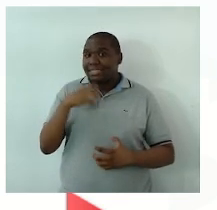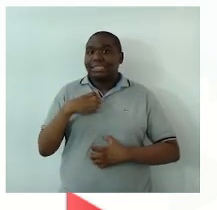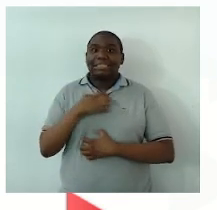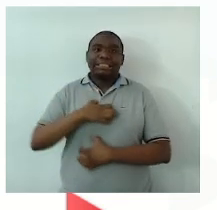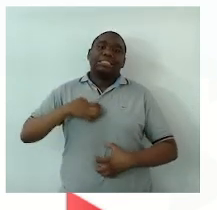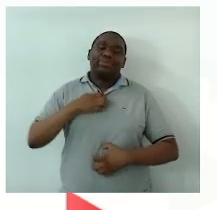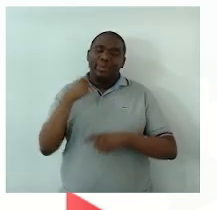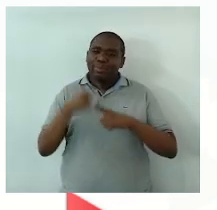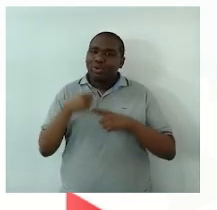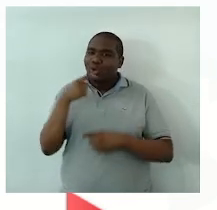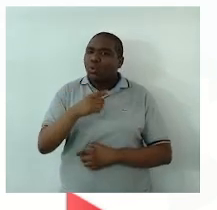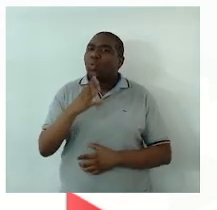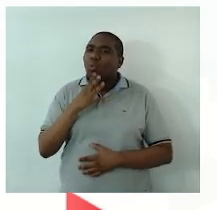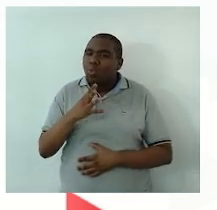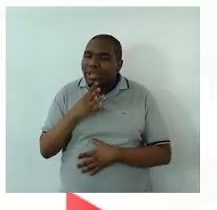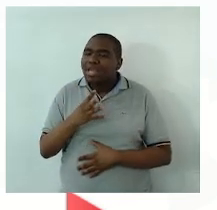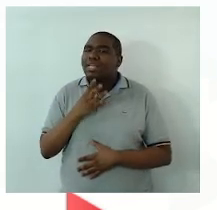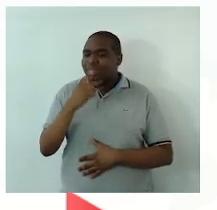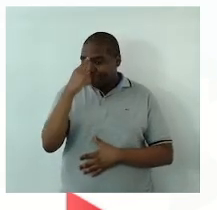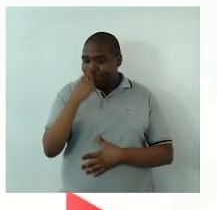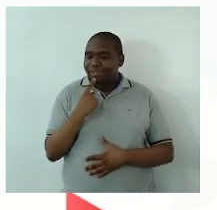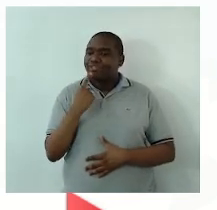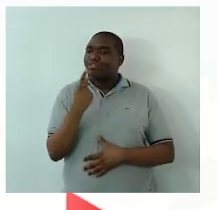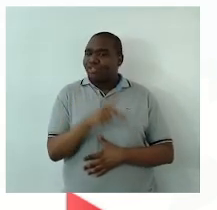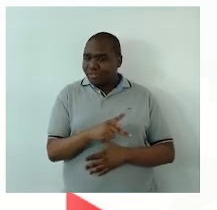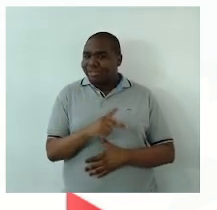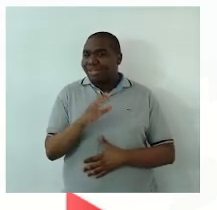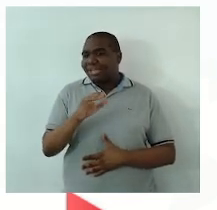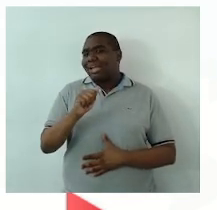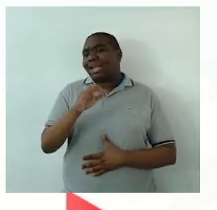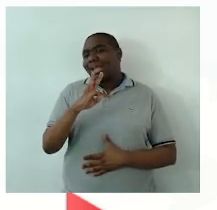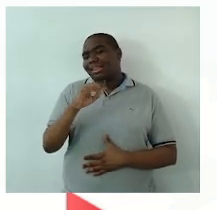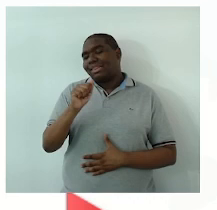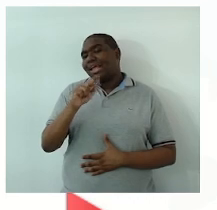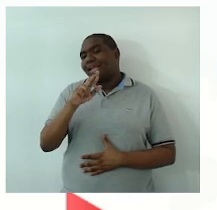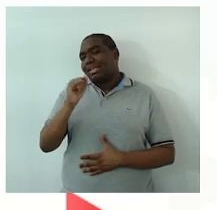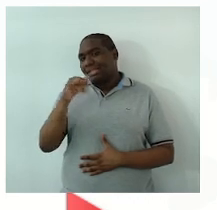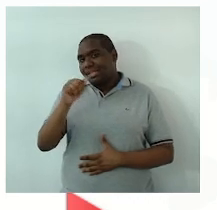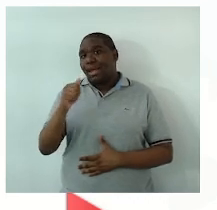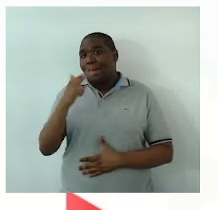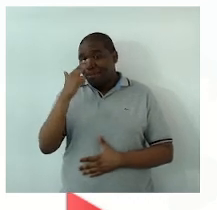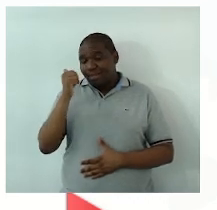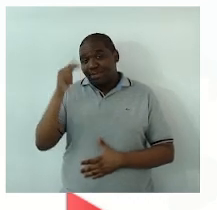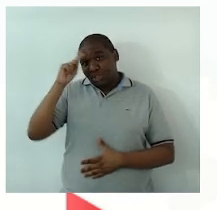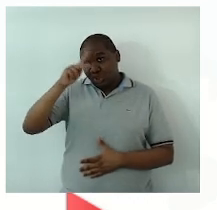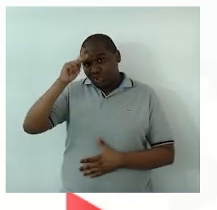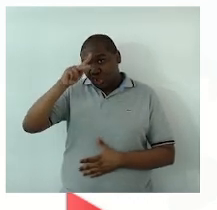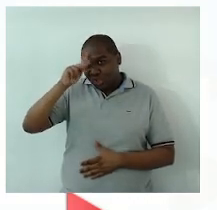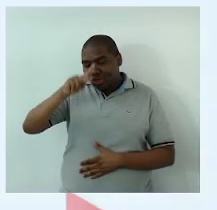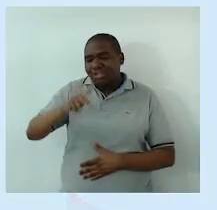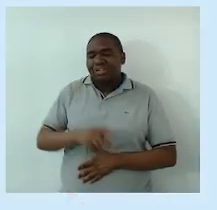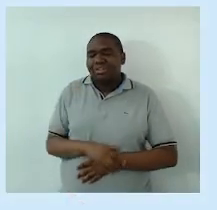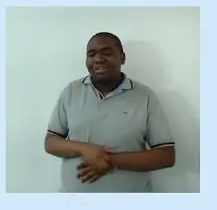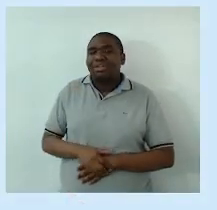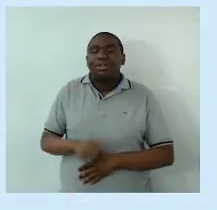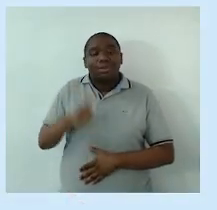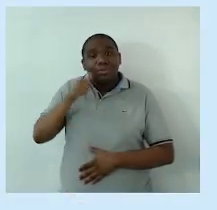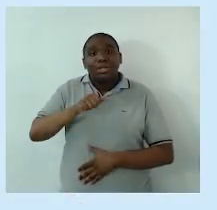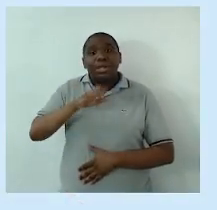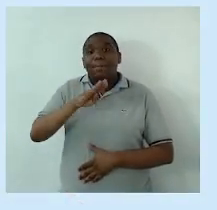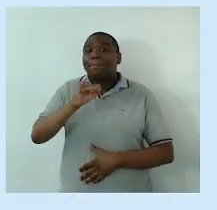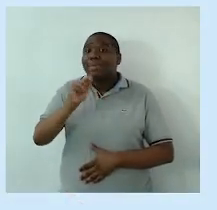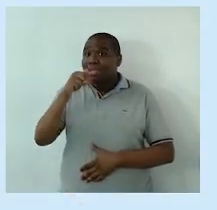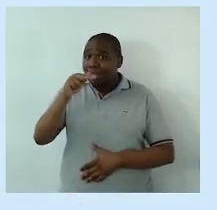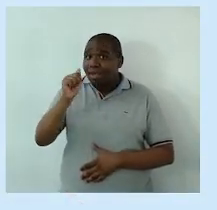pois conhecem o temperamento de Catarina. Então, é baseado na mesma história, né? Então, assim, Bianca tem vários